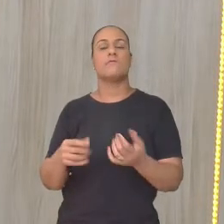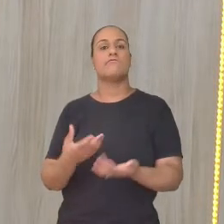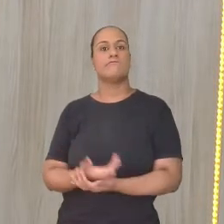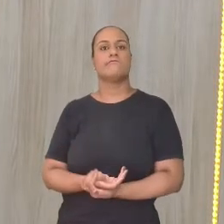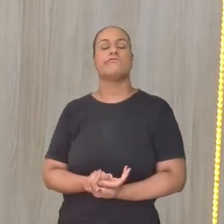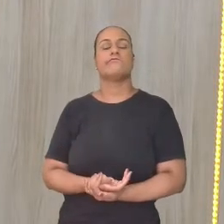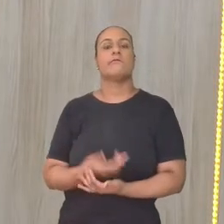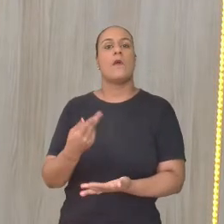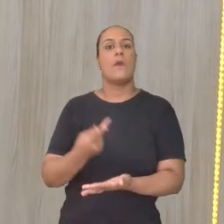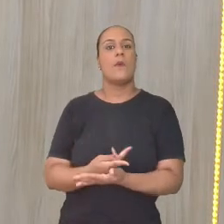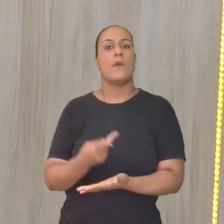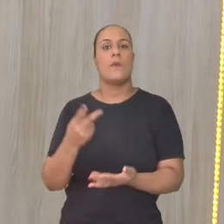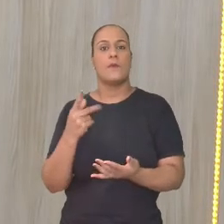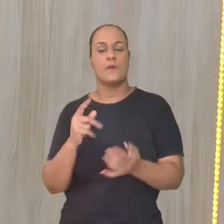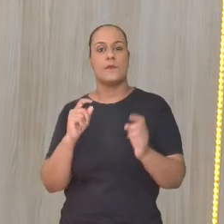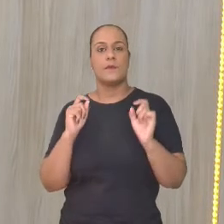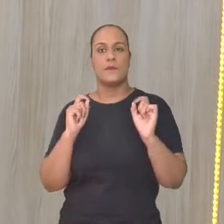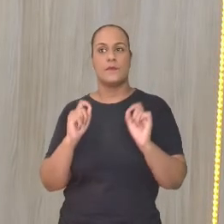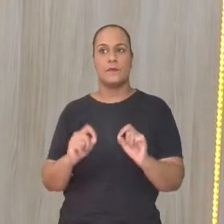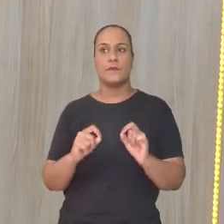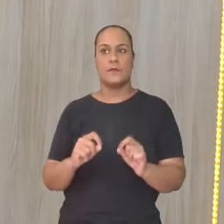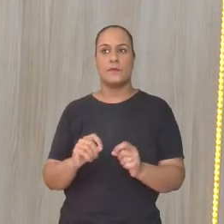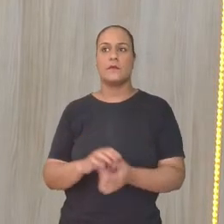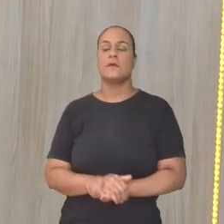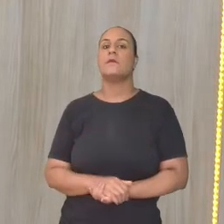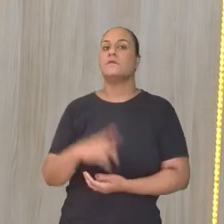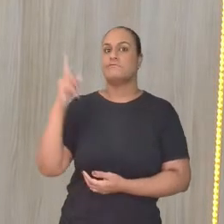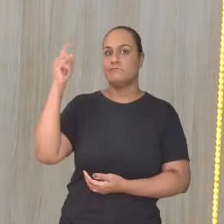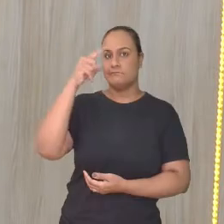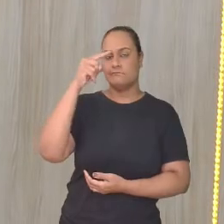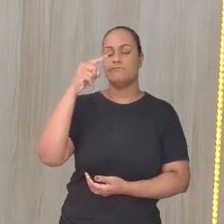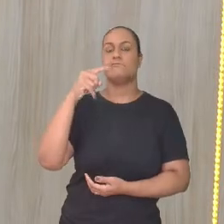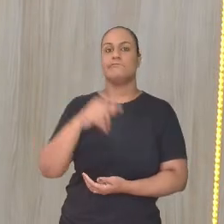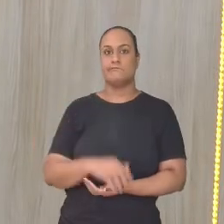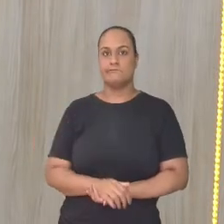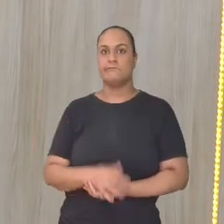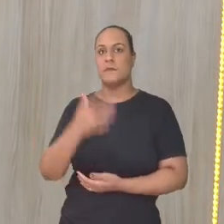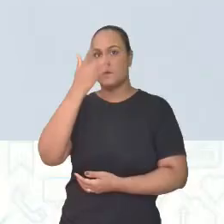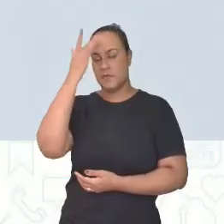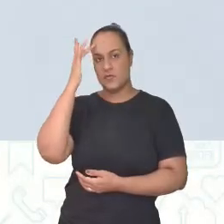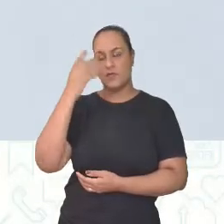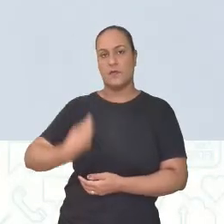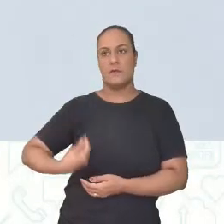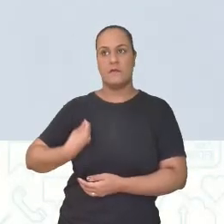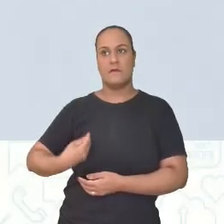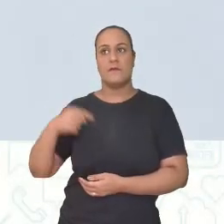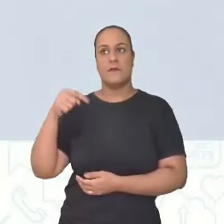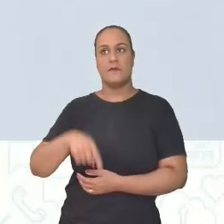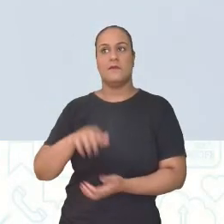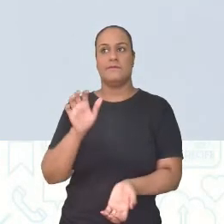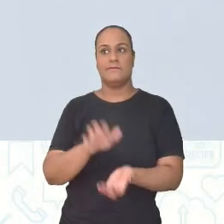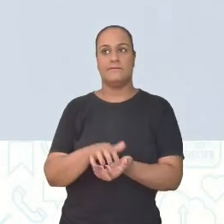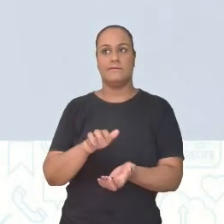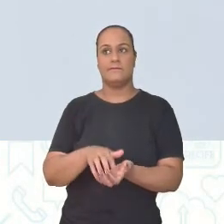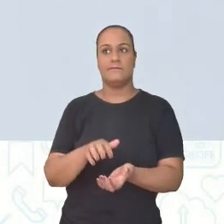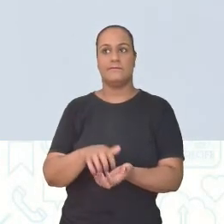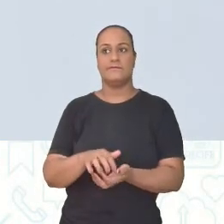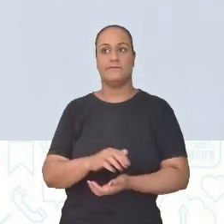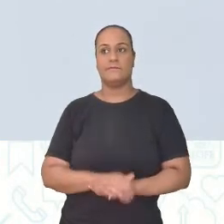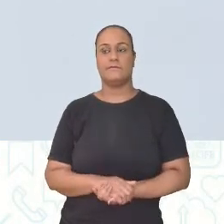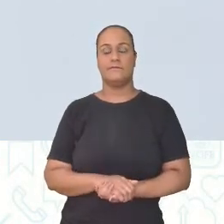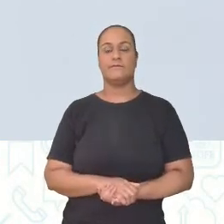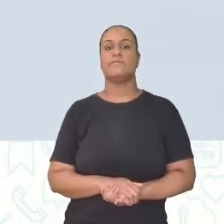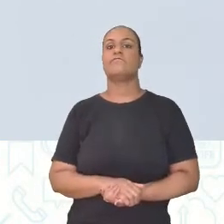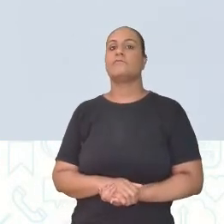provocou também uma dificuldade, né, para essa galera que estava aqui em Pernambuco. E olha aí, ó,